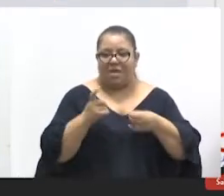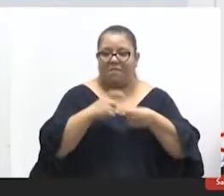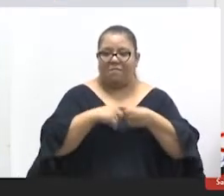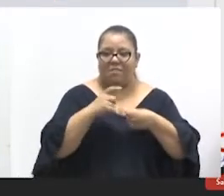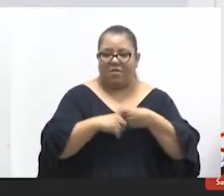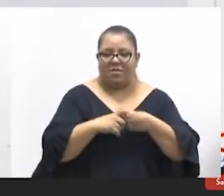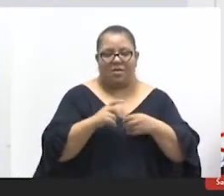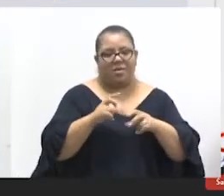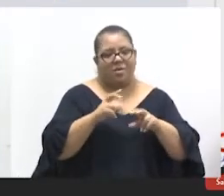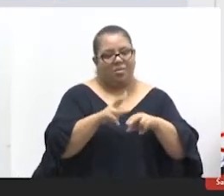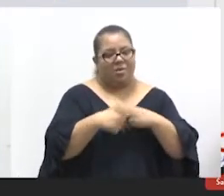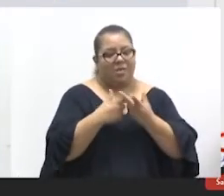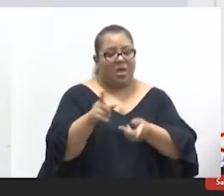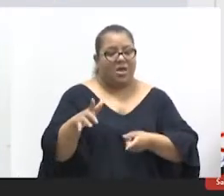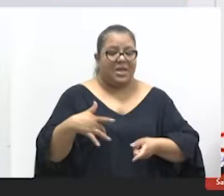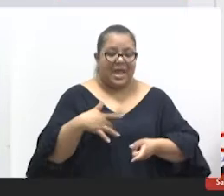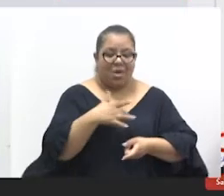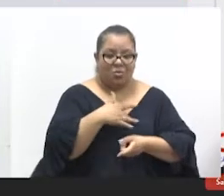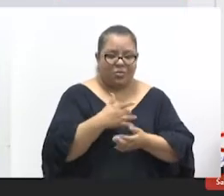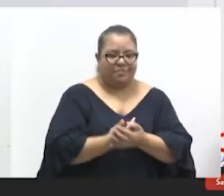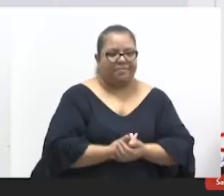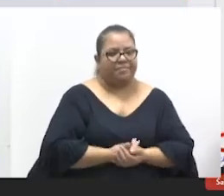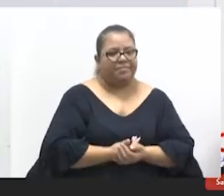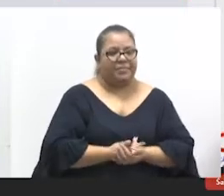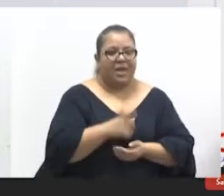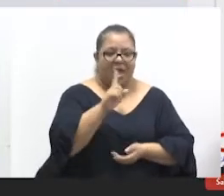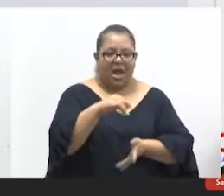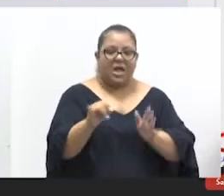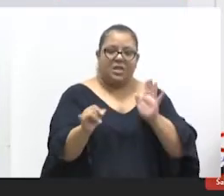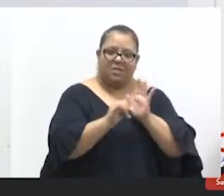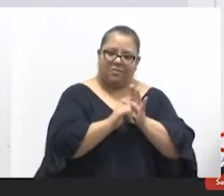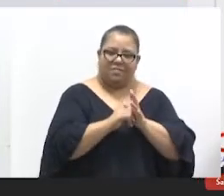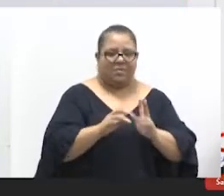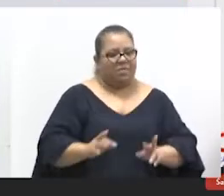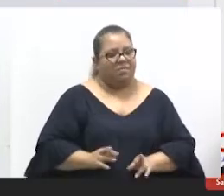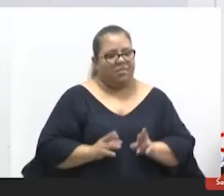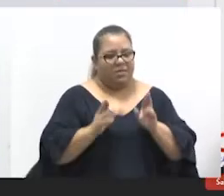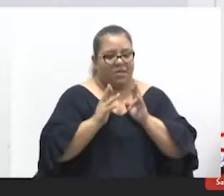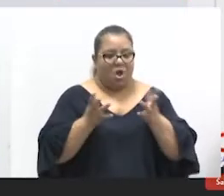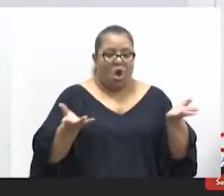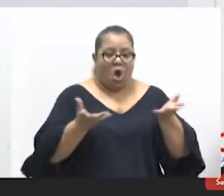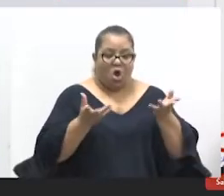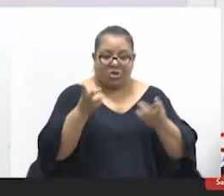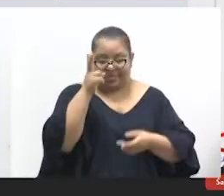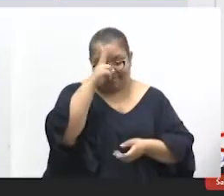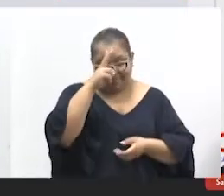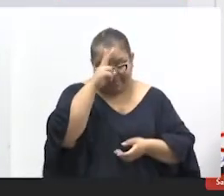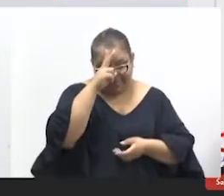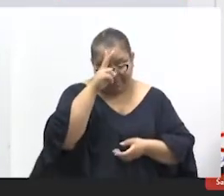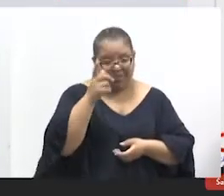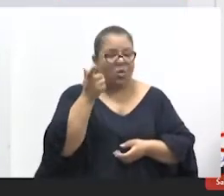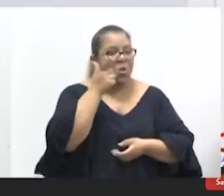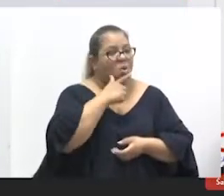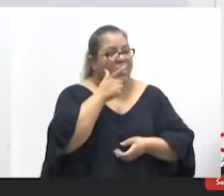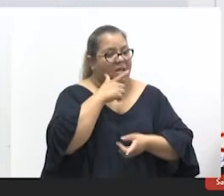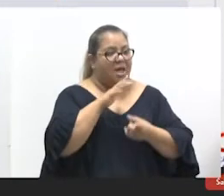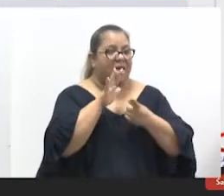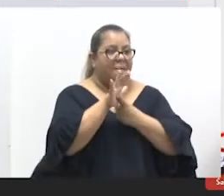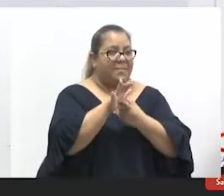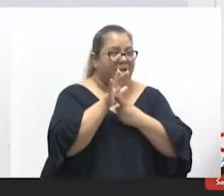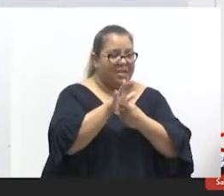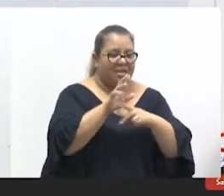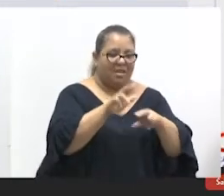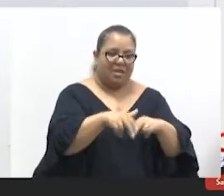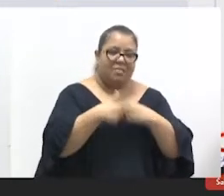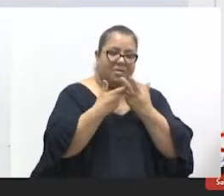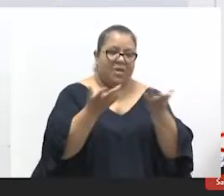de procedimentos de saúde, com diagnóstico de câncer. Tá? E lembrando que o faturamento, quando eu apresento que aquilo é um